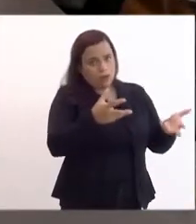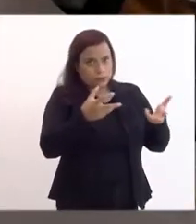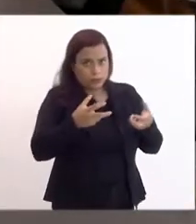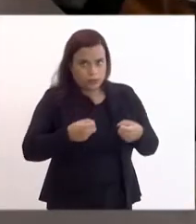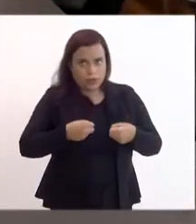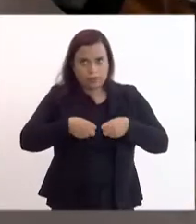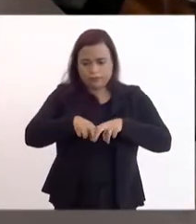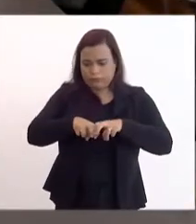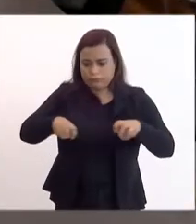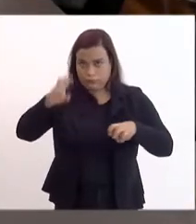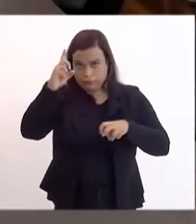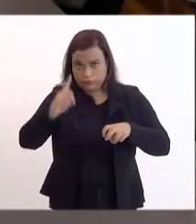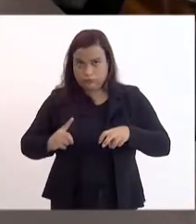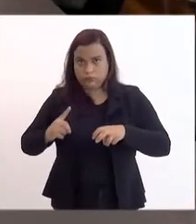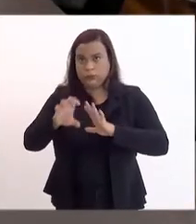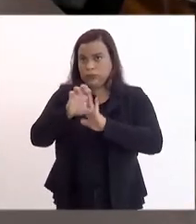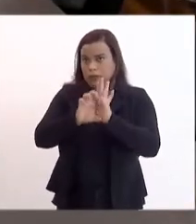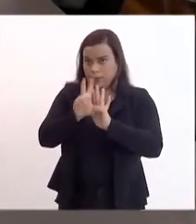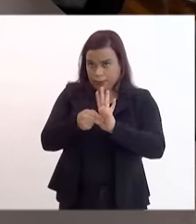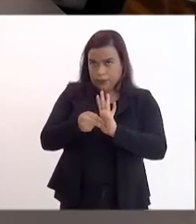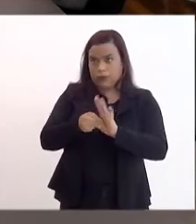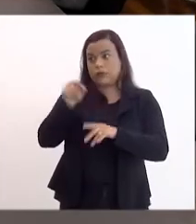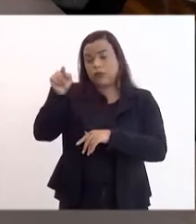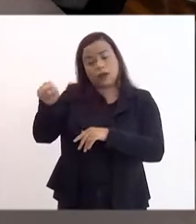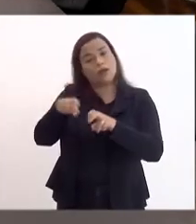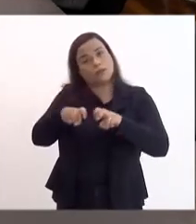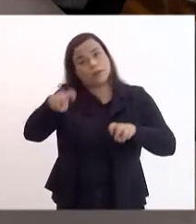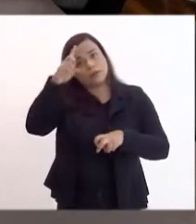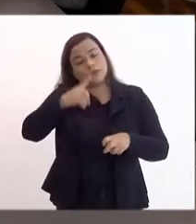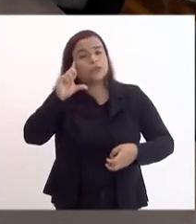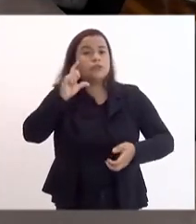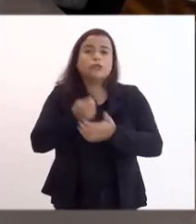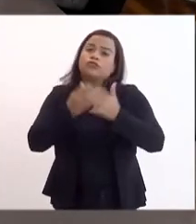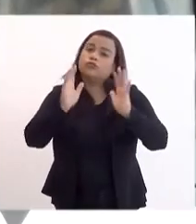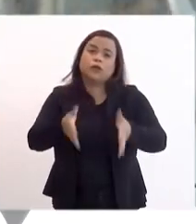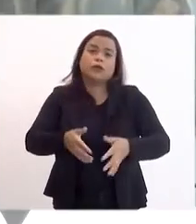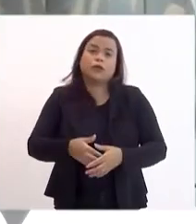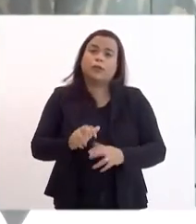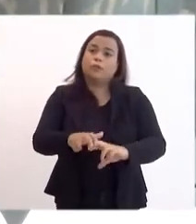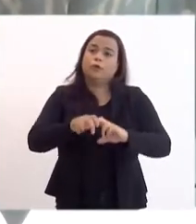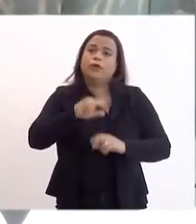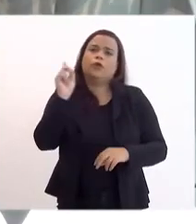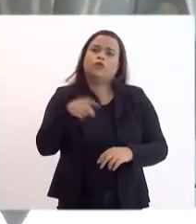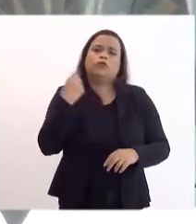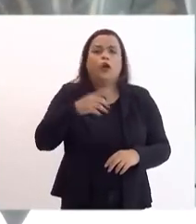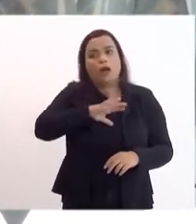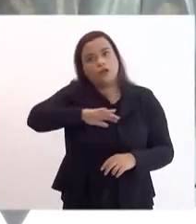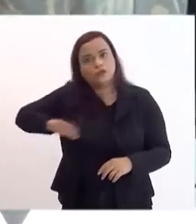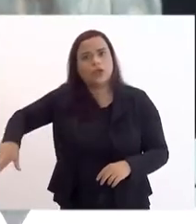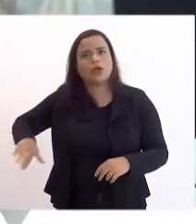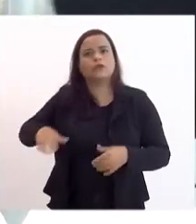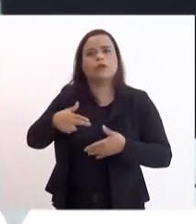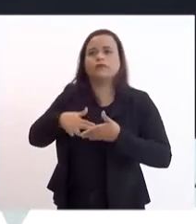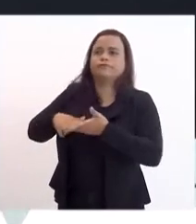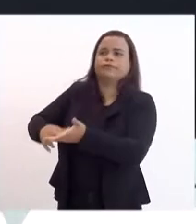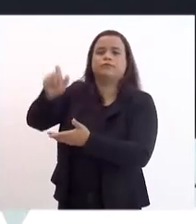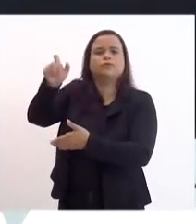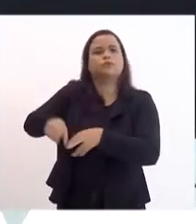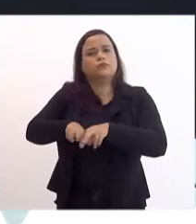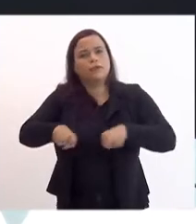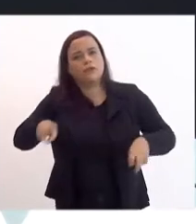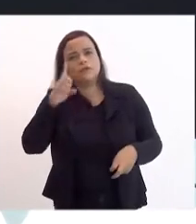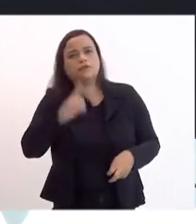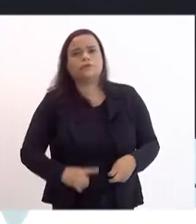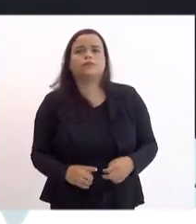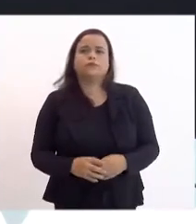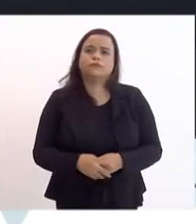mesa diretora, a mesa diretora decidiu. Por isso que a gente decide aqui rejeitar e devolve para a mesa. Rejeitamos, mas daqui para frente